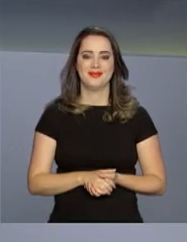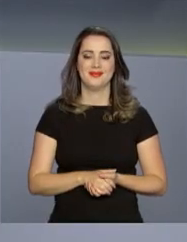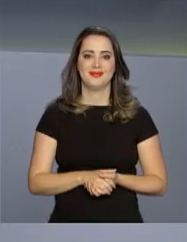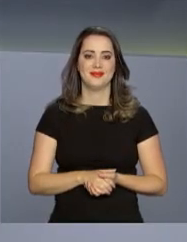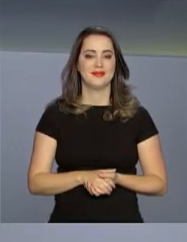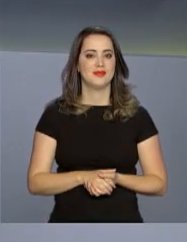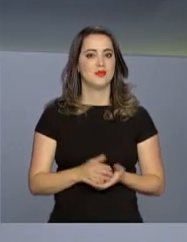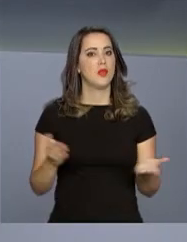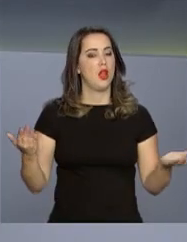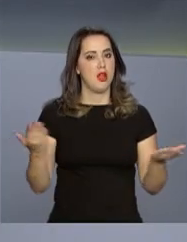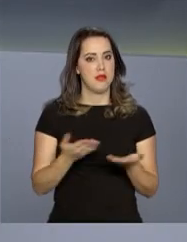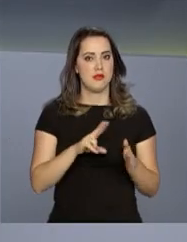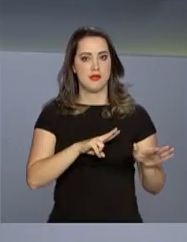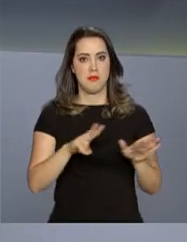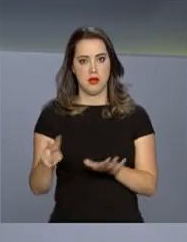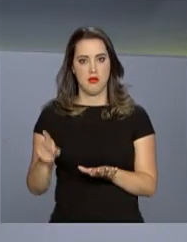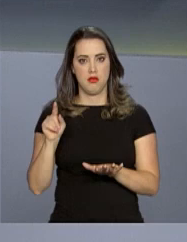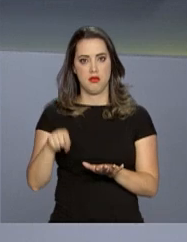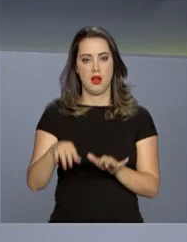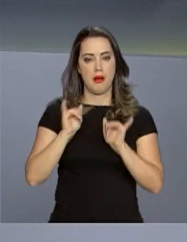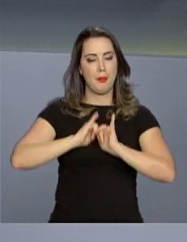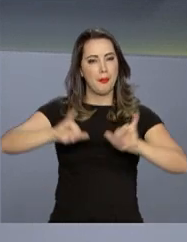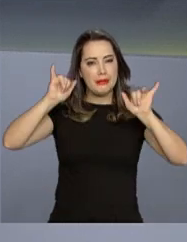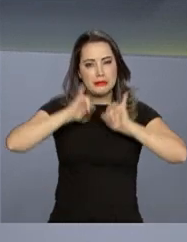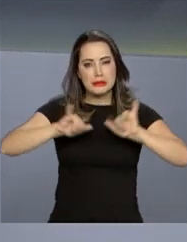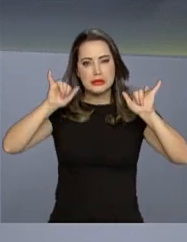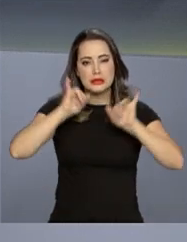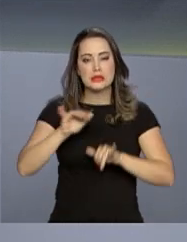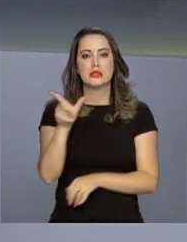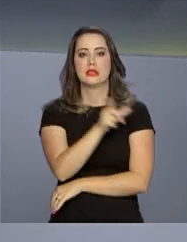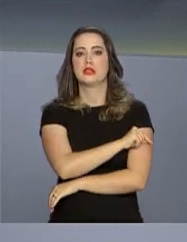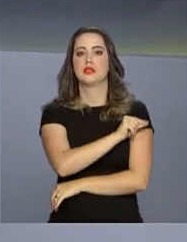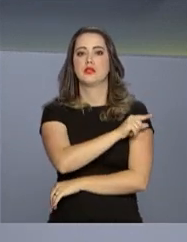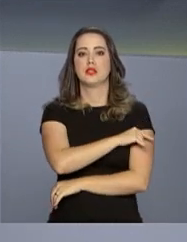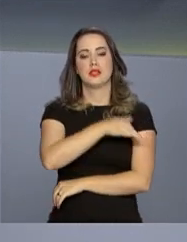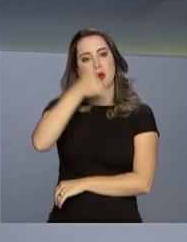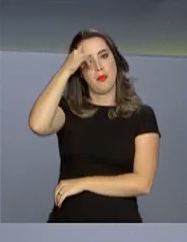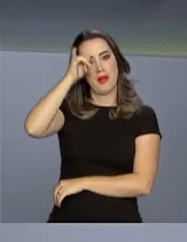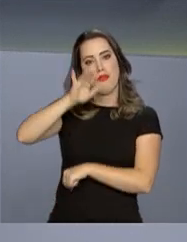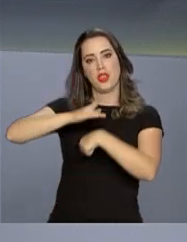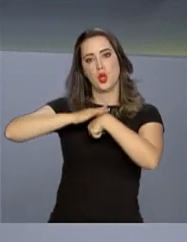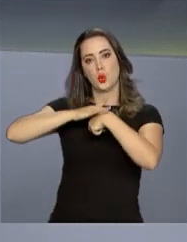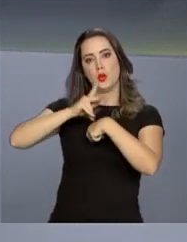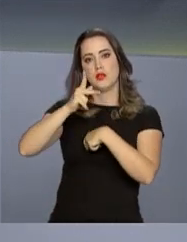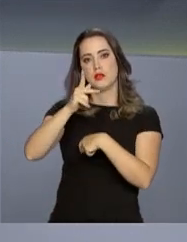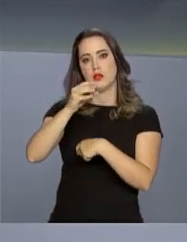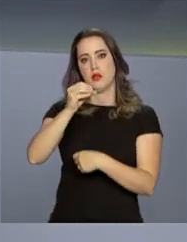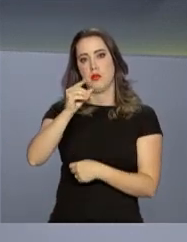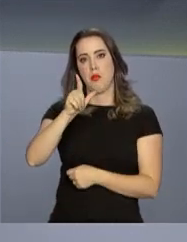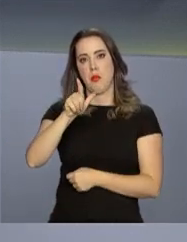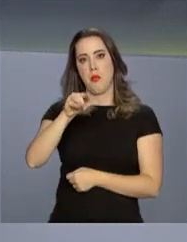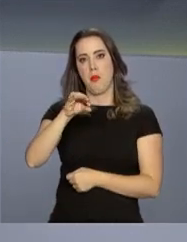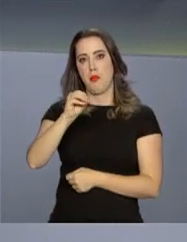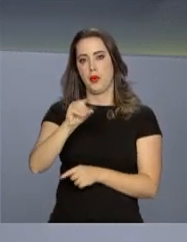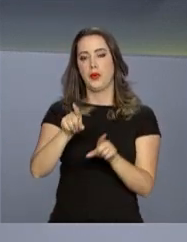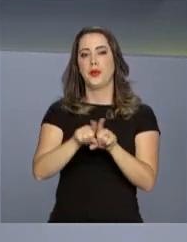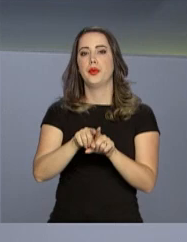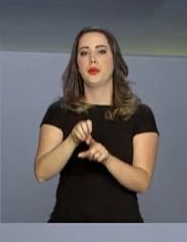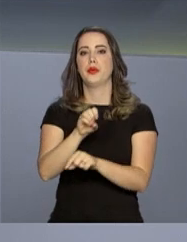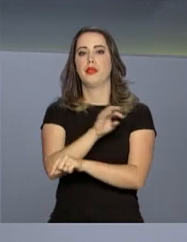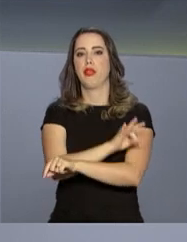esta é a última semana da campanha nacional de vacinação contra a poliomielite eo sarampo a última atualização